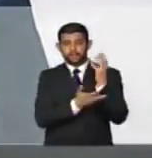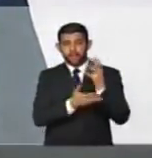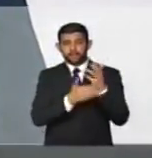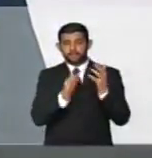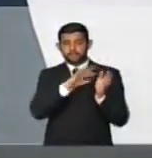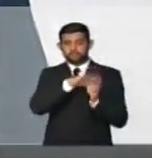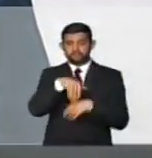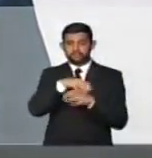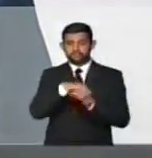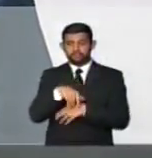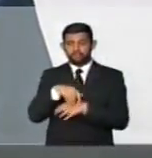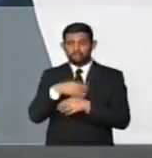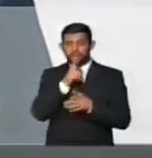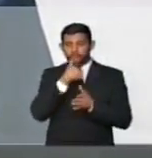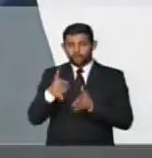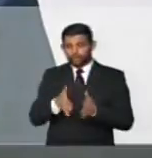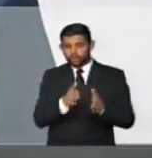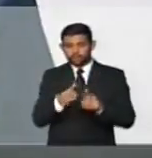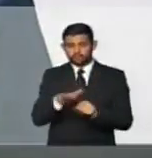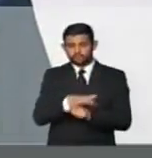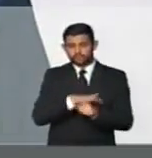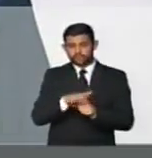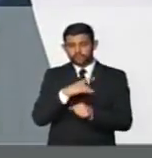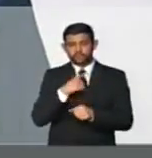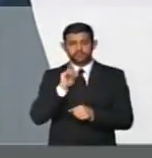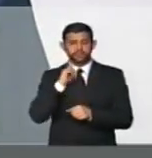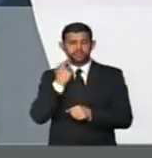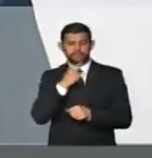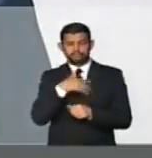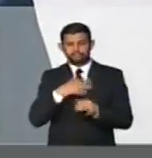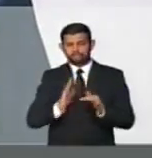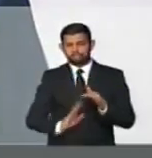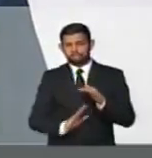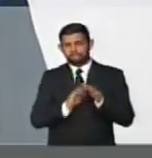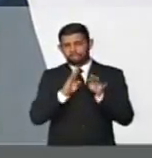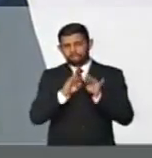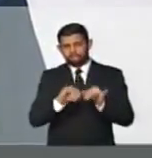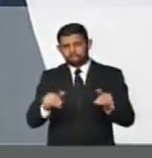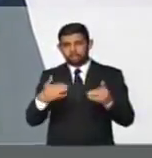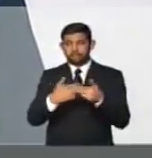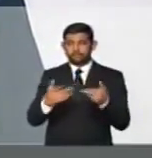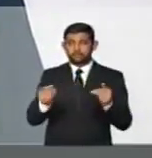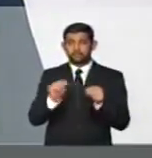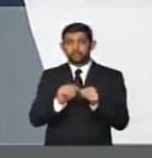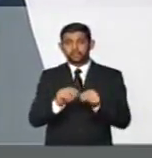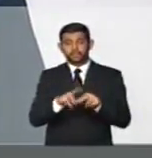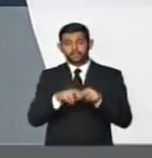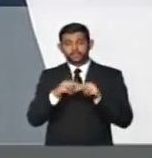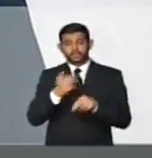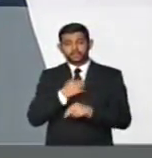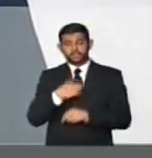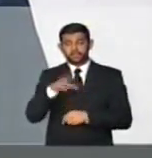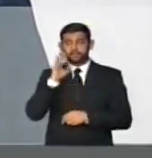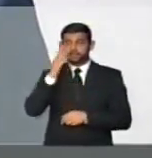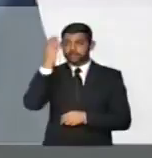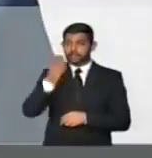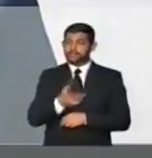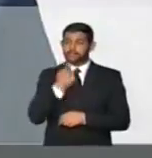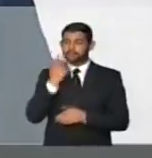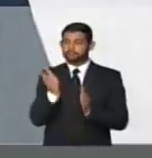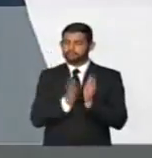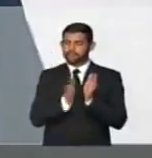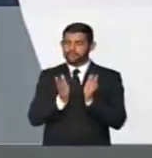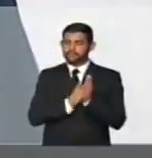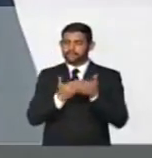rio foi cheio de barreiras e tudo mais. Nesse sentido, Vossa Excelência tem toda razão,